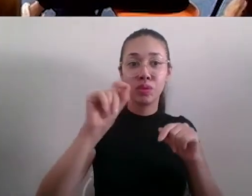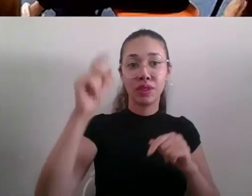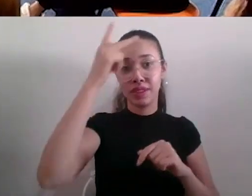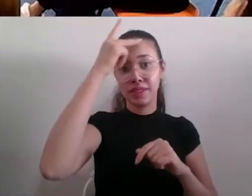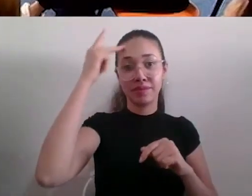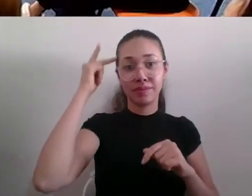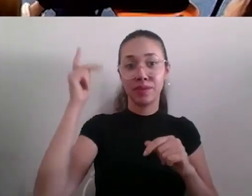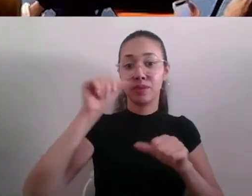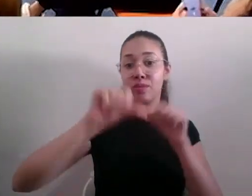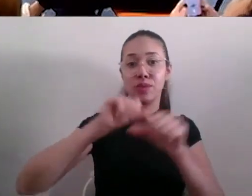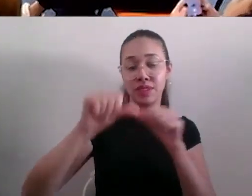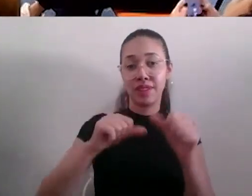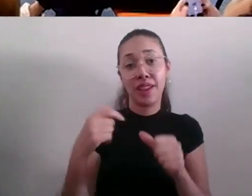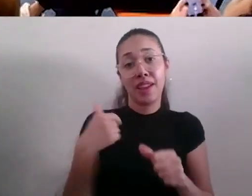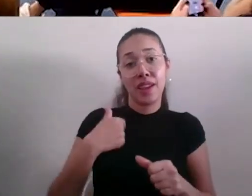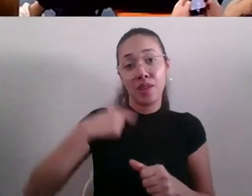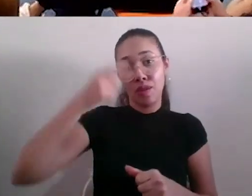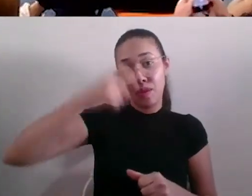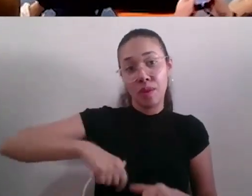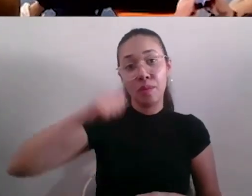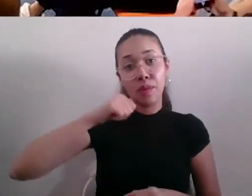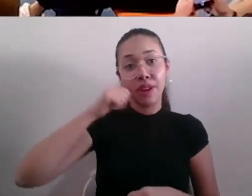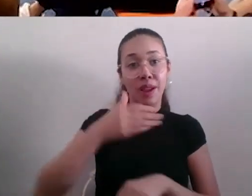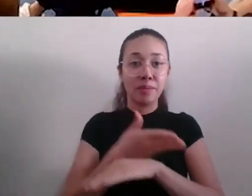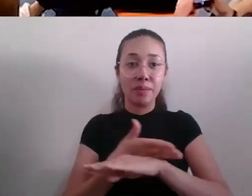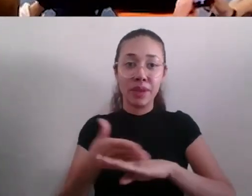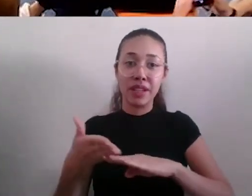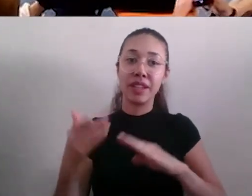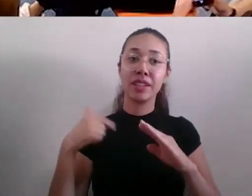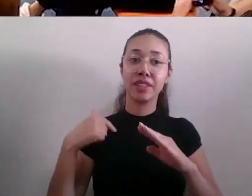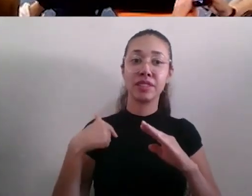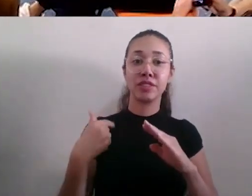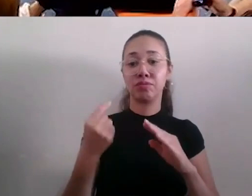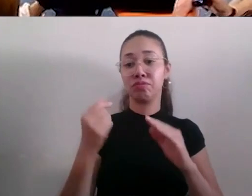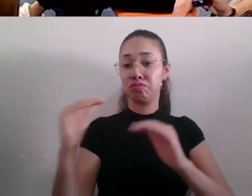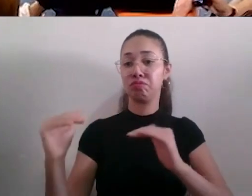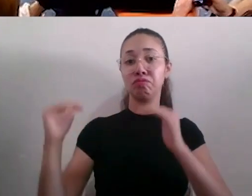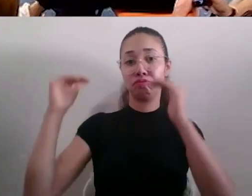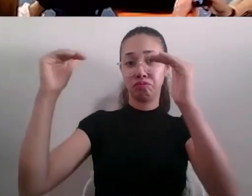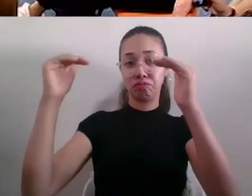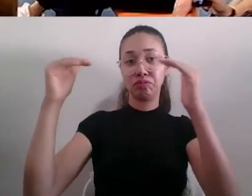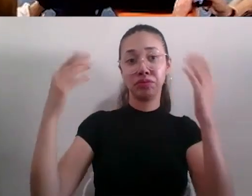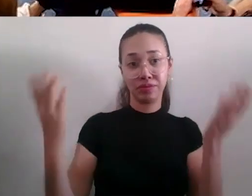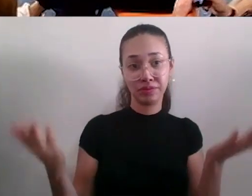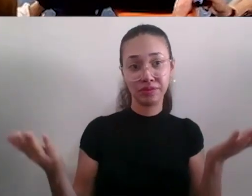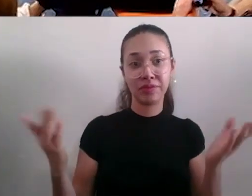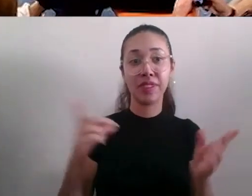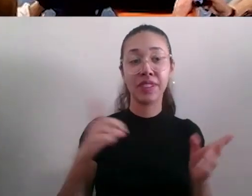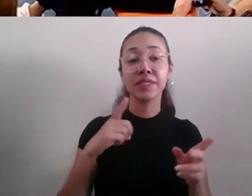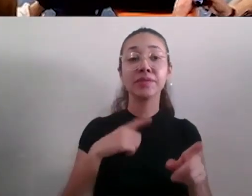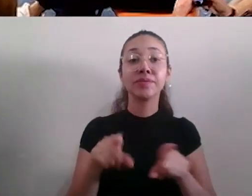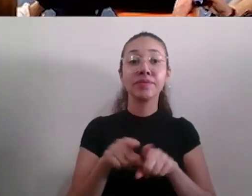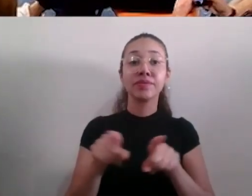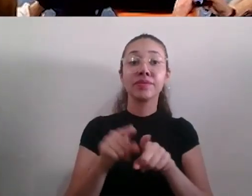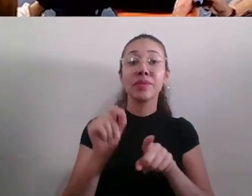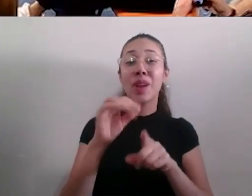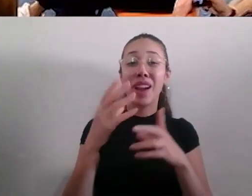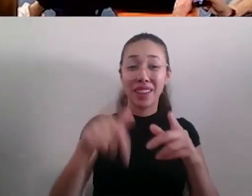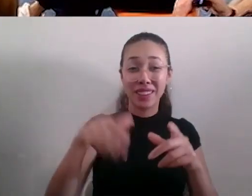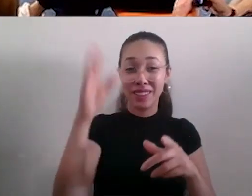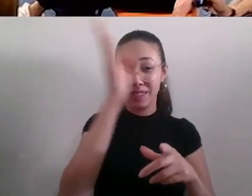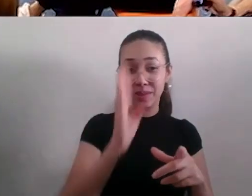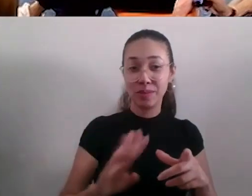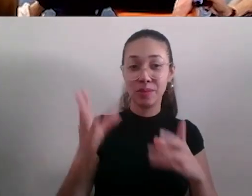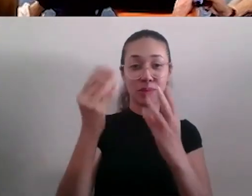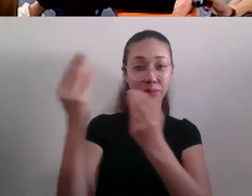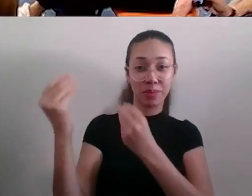classe alta. Então, no meu caso, o poder é menor, e isso é um dos grandes problemas do nosso país, né? Mas mesmo para